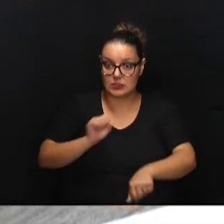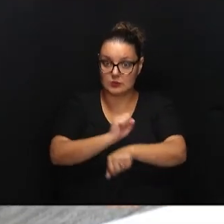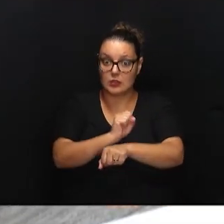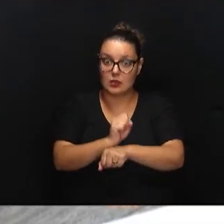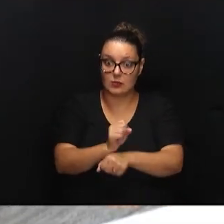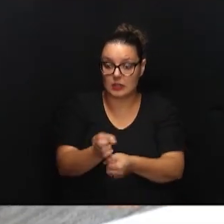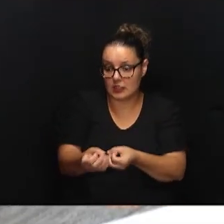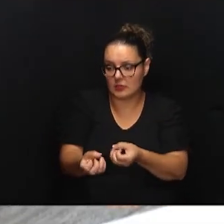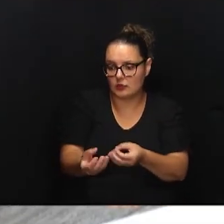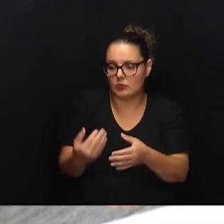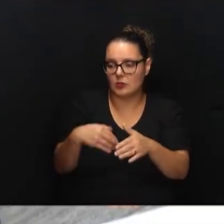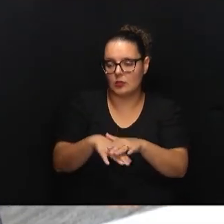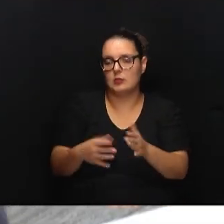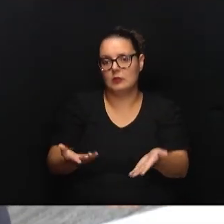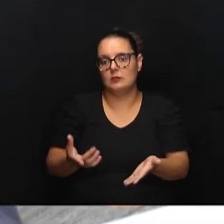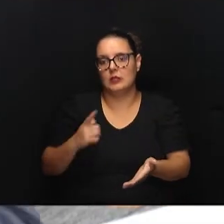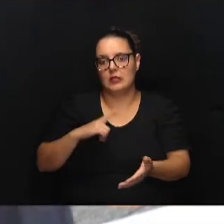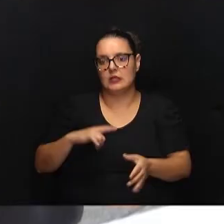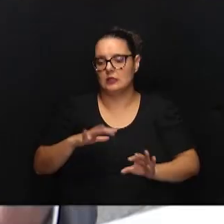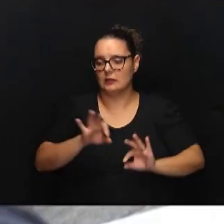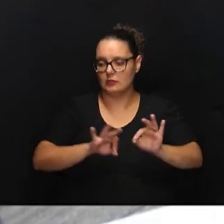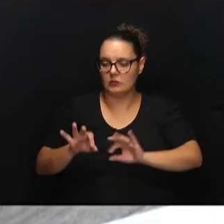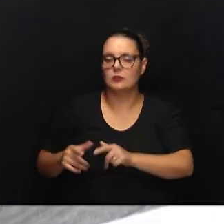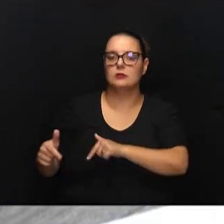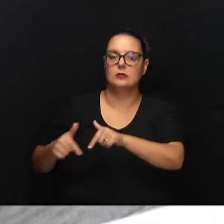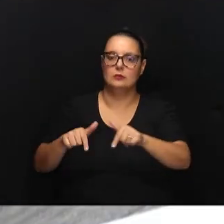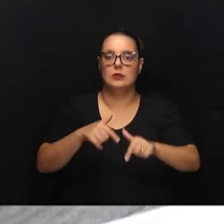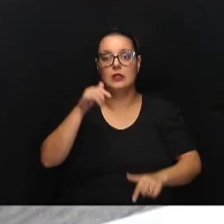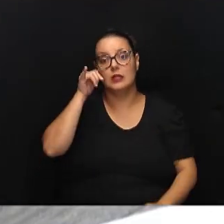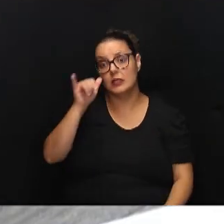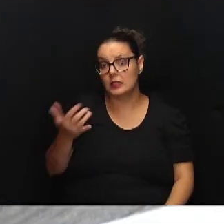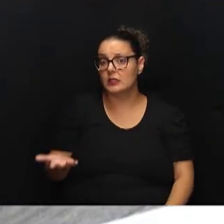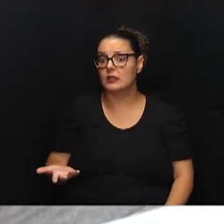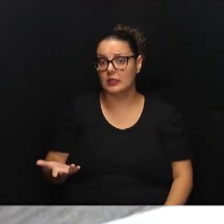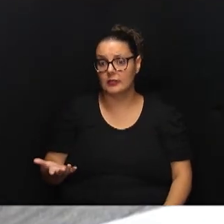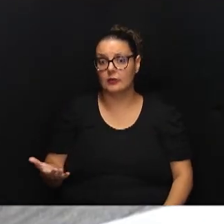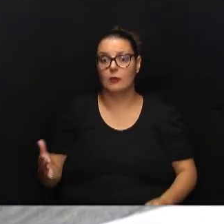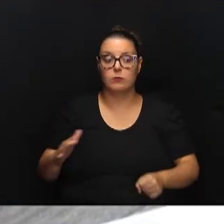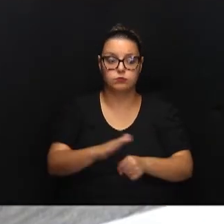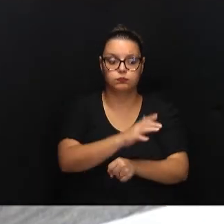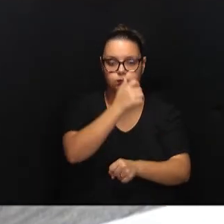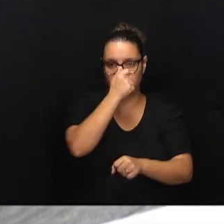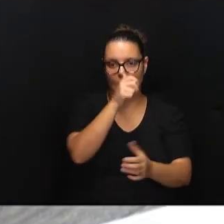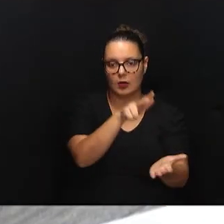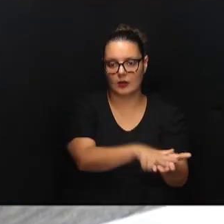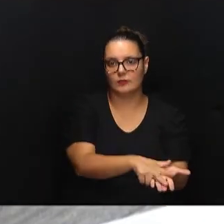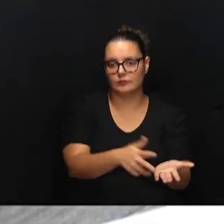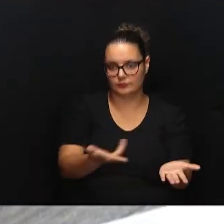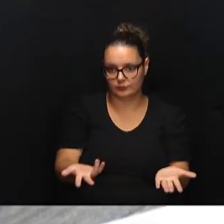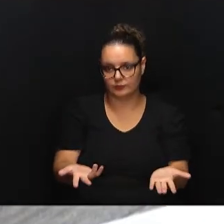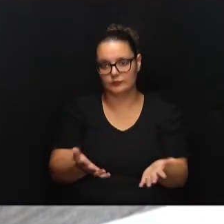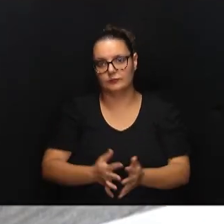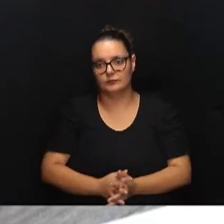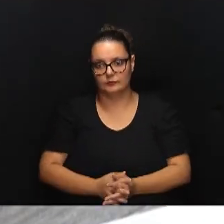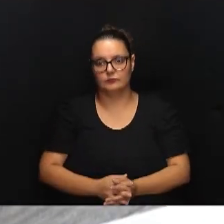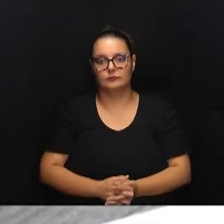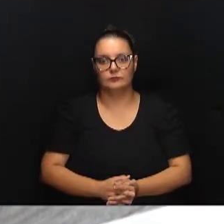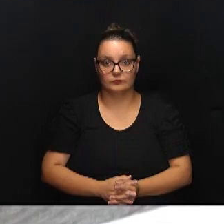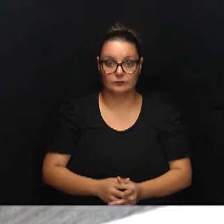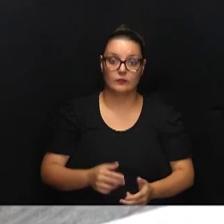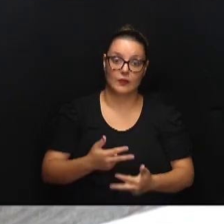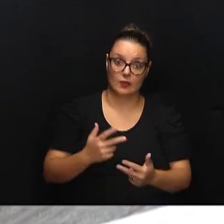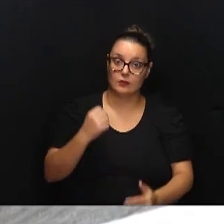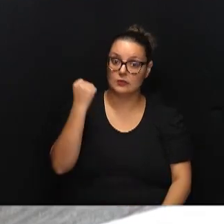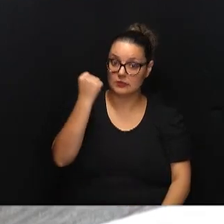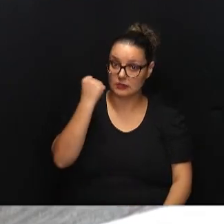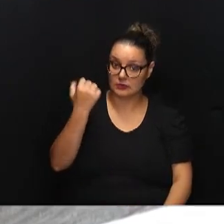de procedimento. E aí com isso a gente evita posteriores internações e algo sério que pode